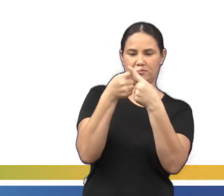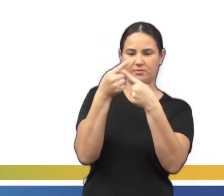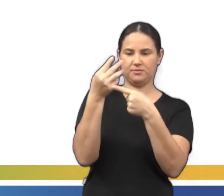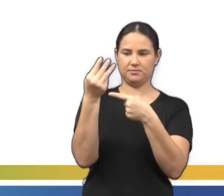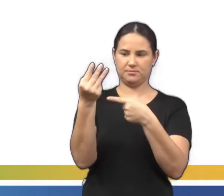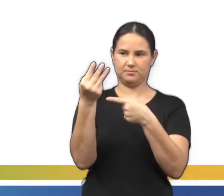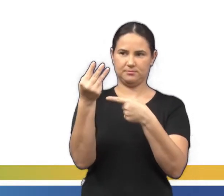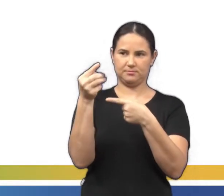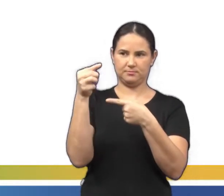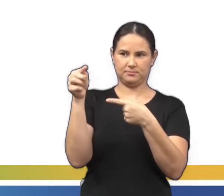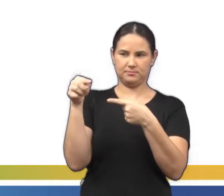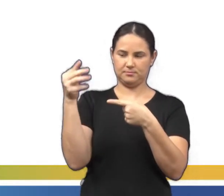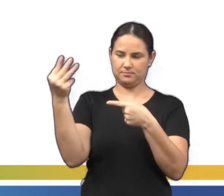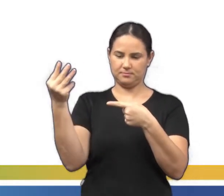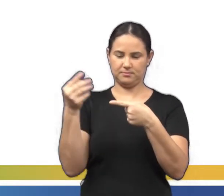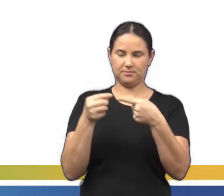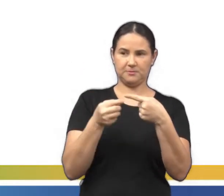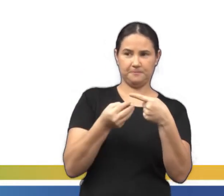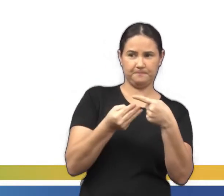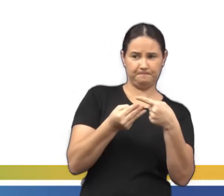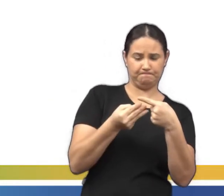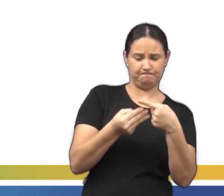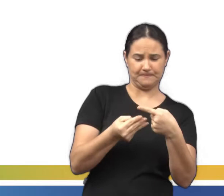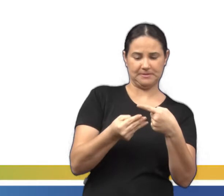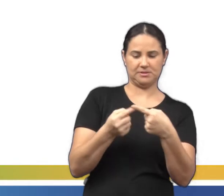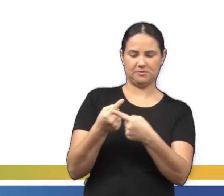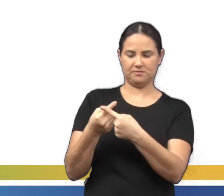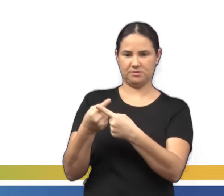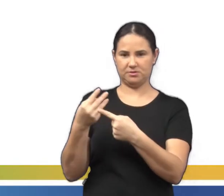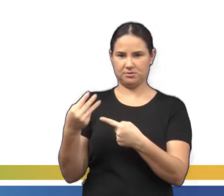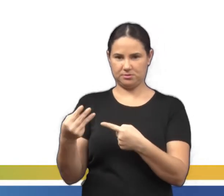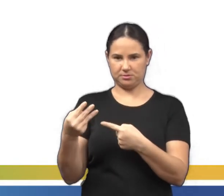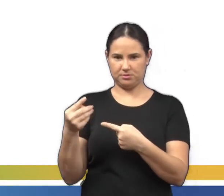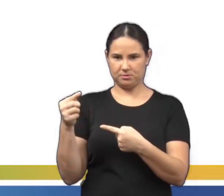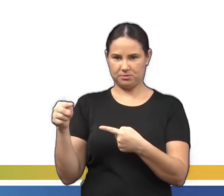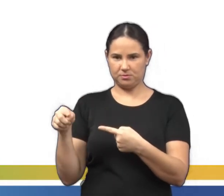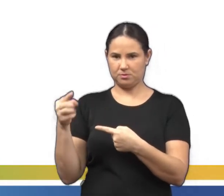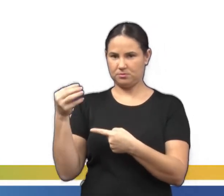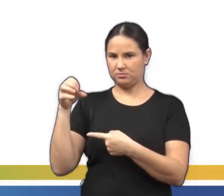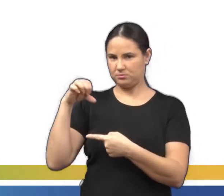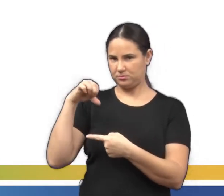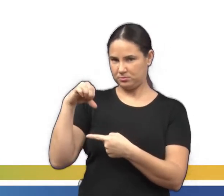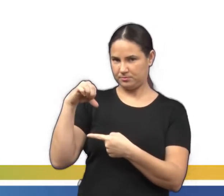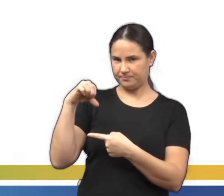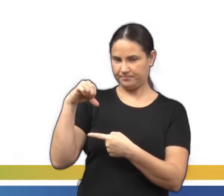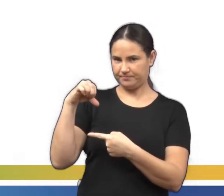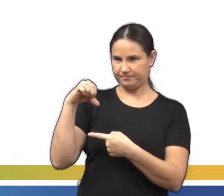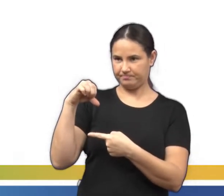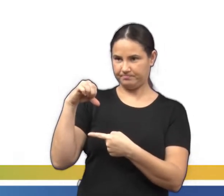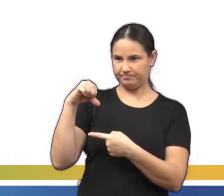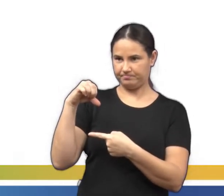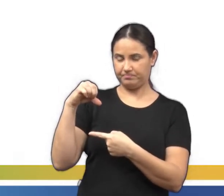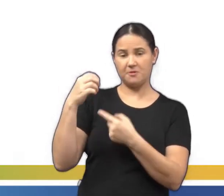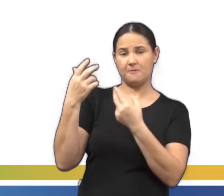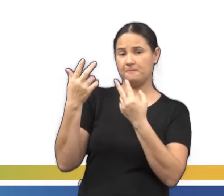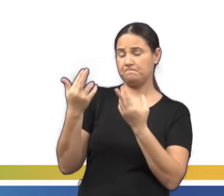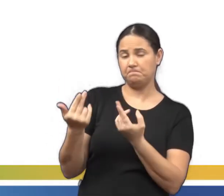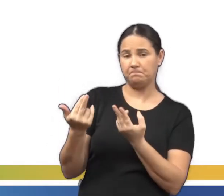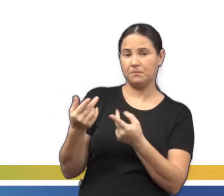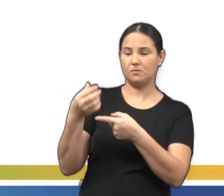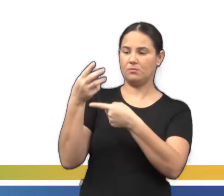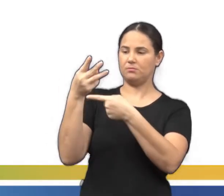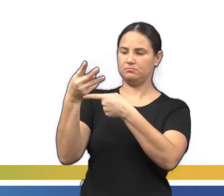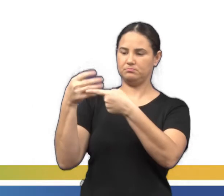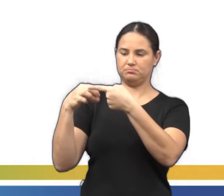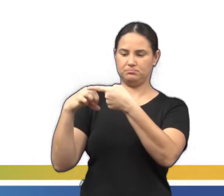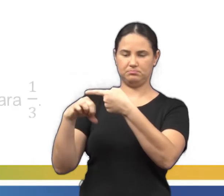ficou 9. Então, 1 terço é a mesma coisa que 3 nono, que também é a mesma coisa que 2 sexto,